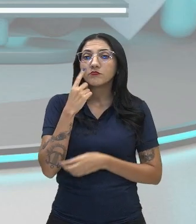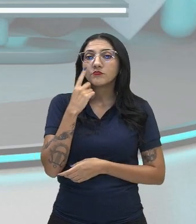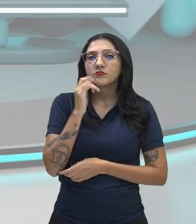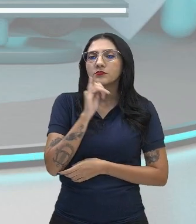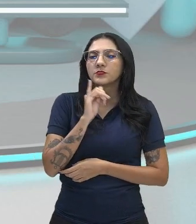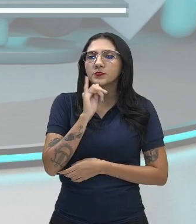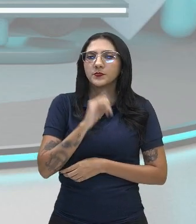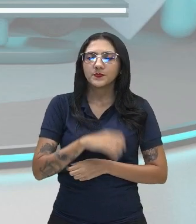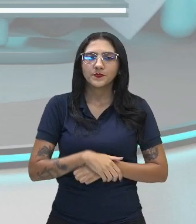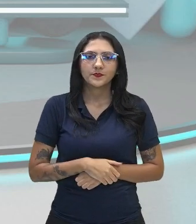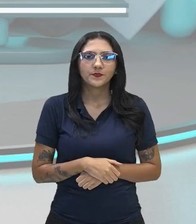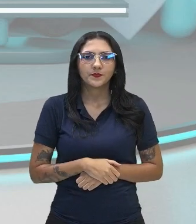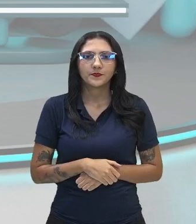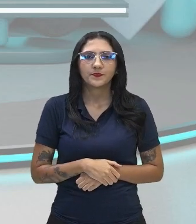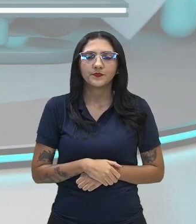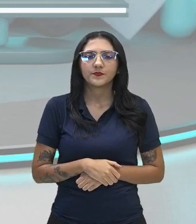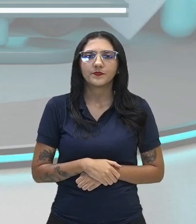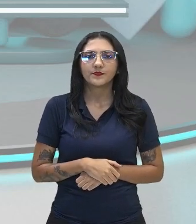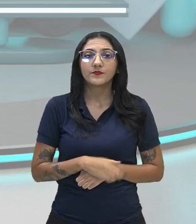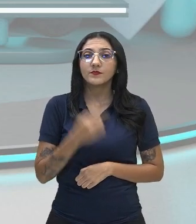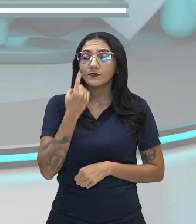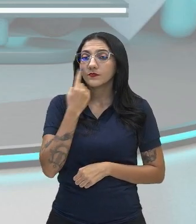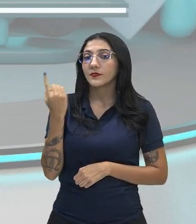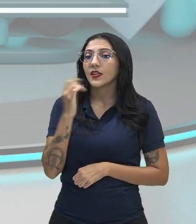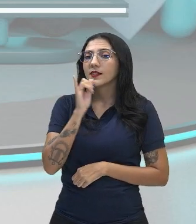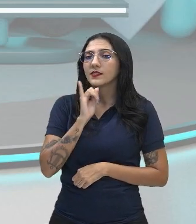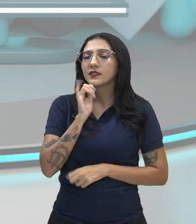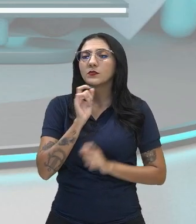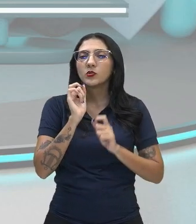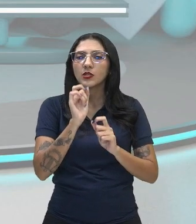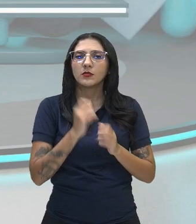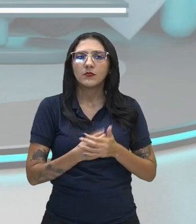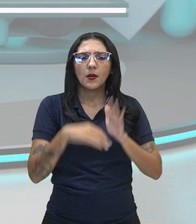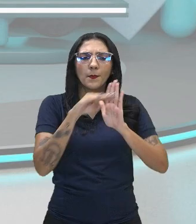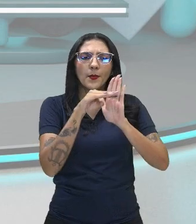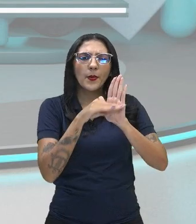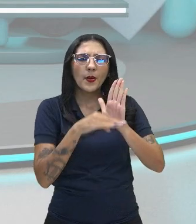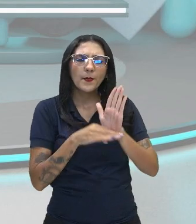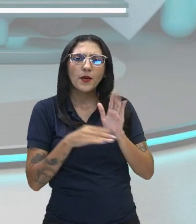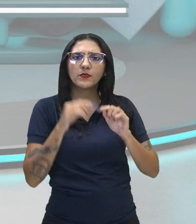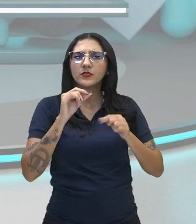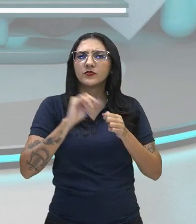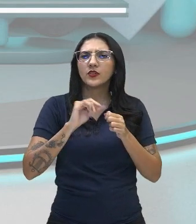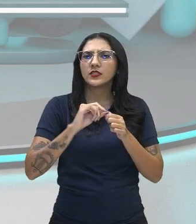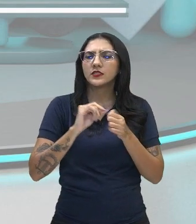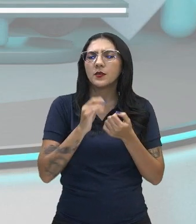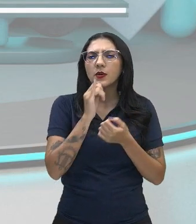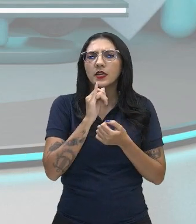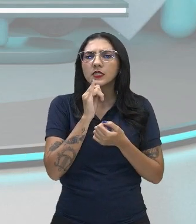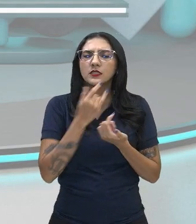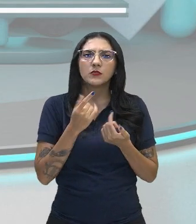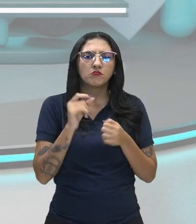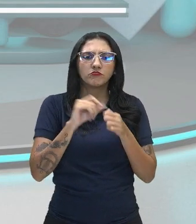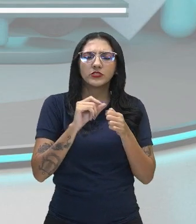disso? Olha aí. O exemplo é uma receita. A receita, Vamos supor que uma receita de um bolo é